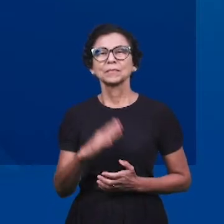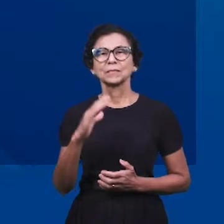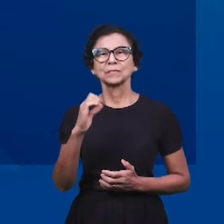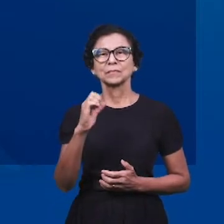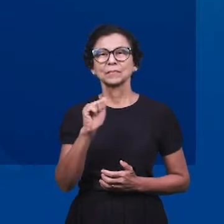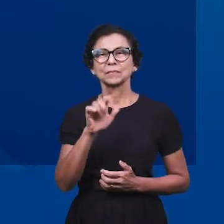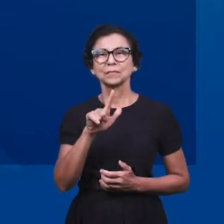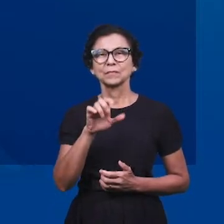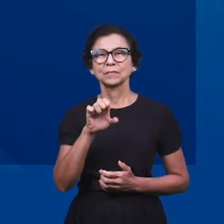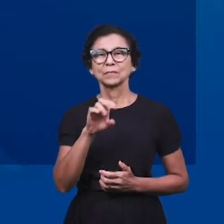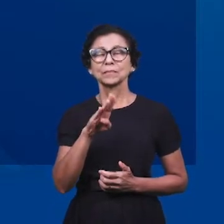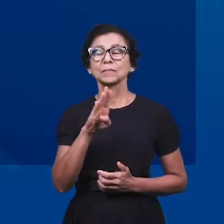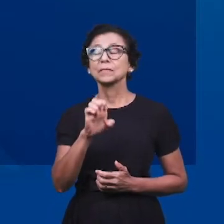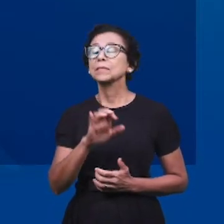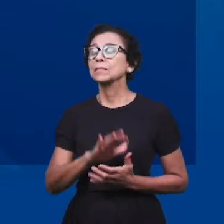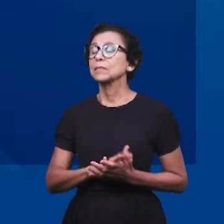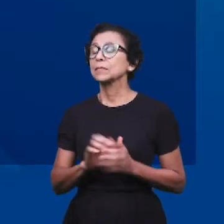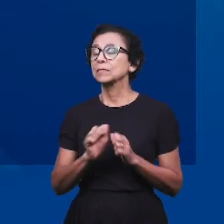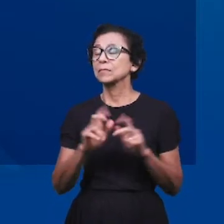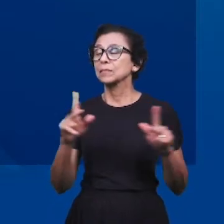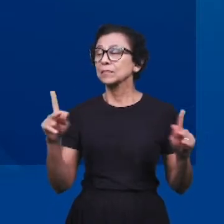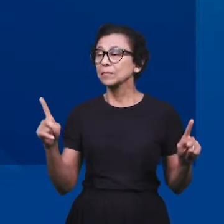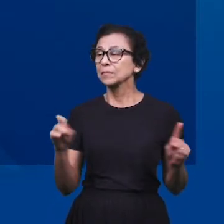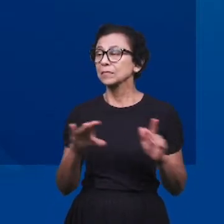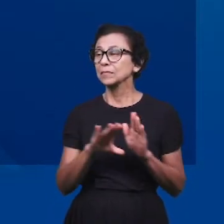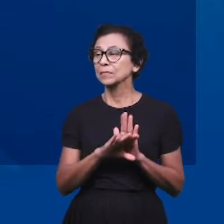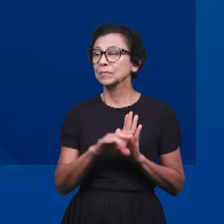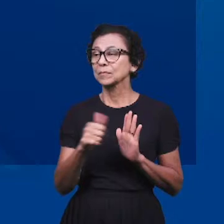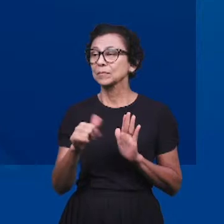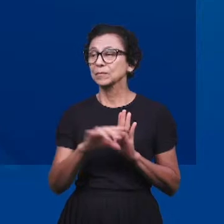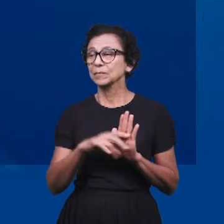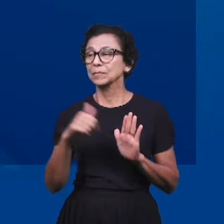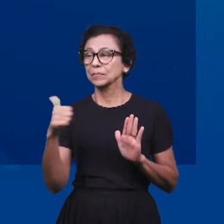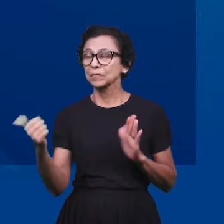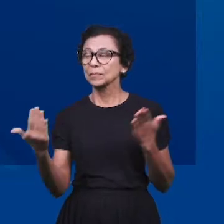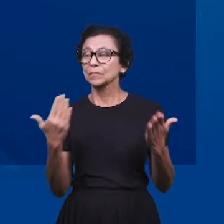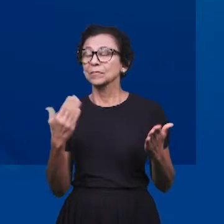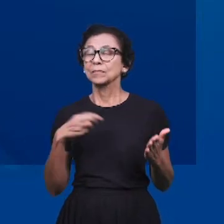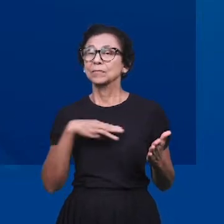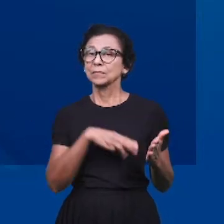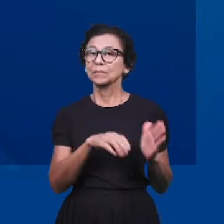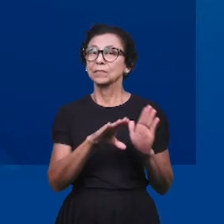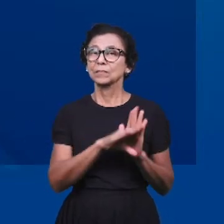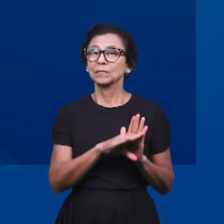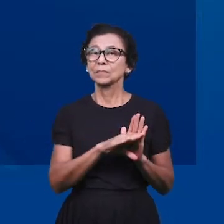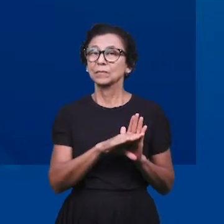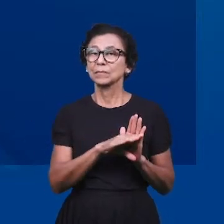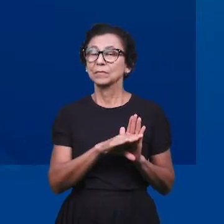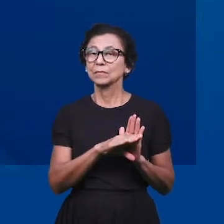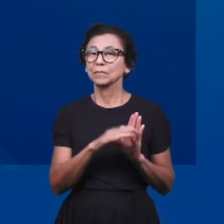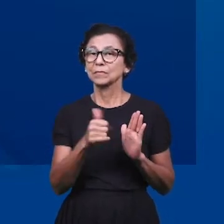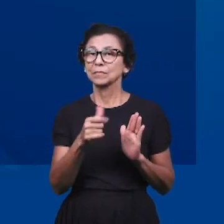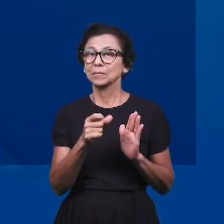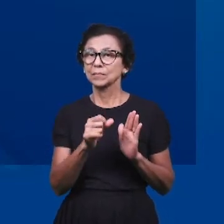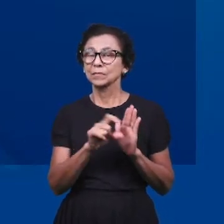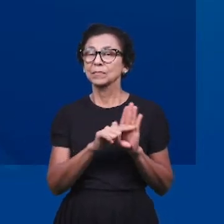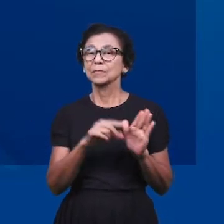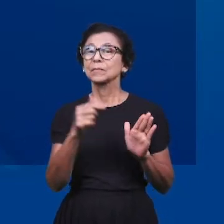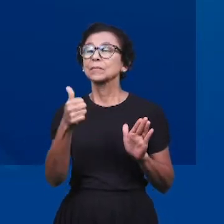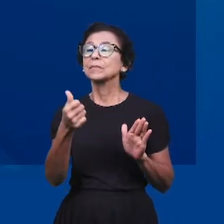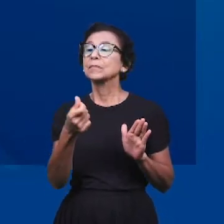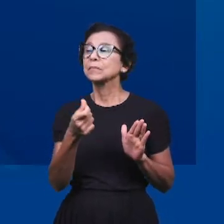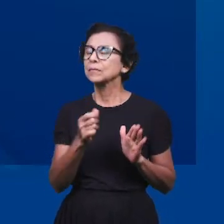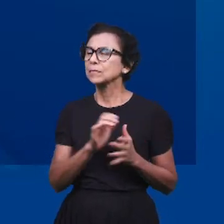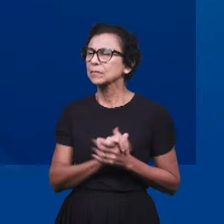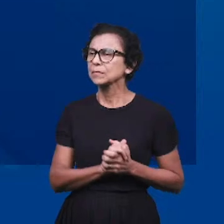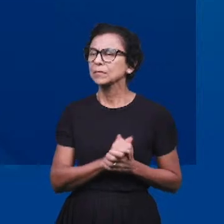comparando Apocalipse capítulo 1, verso 1 com Mateus capítulo 16, verso 16, qual foi a revelação